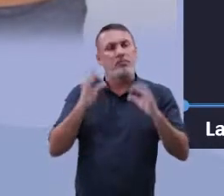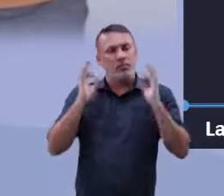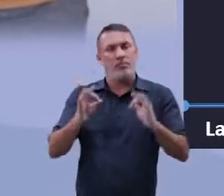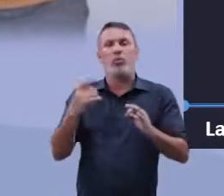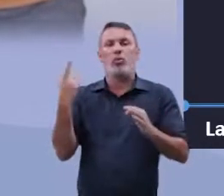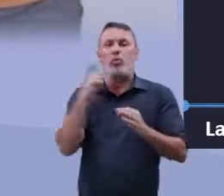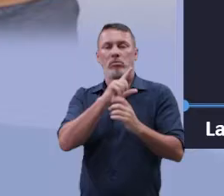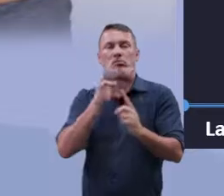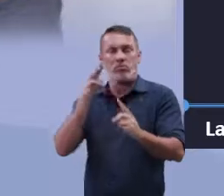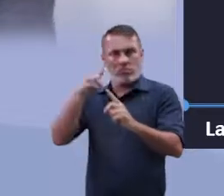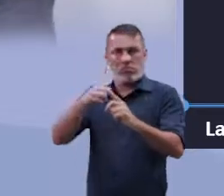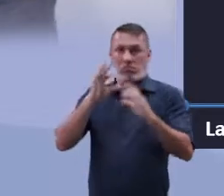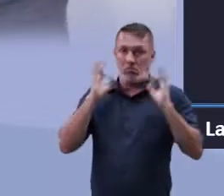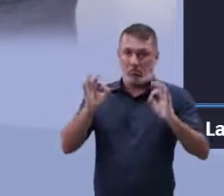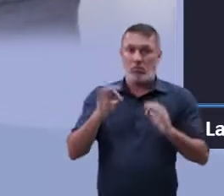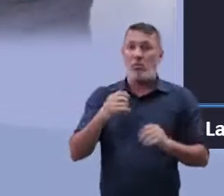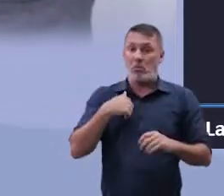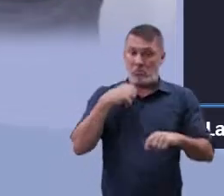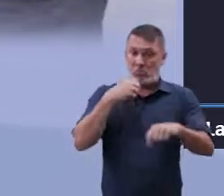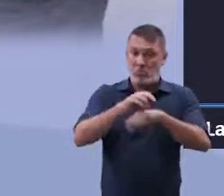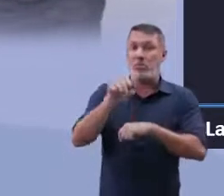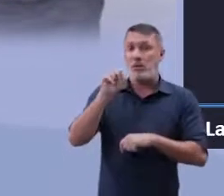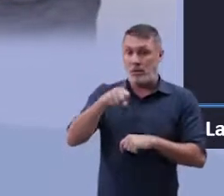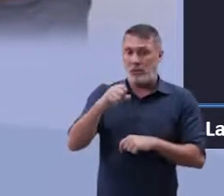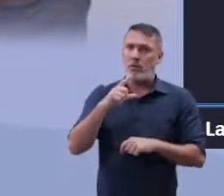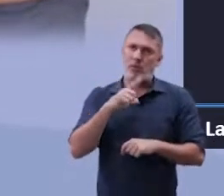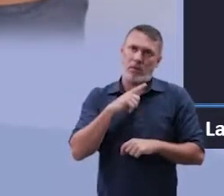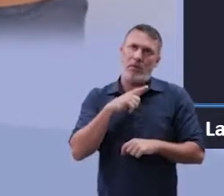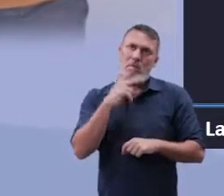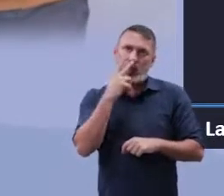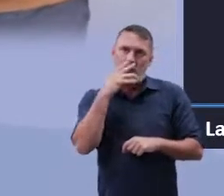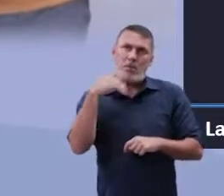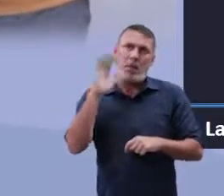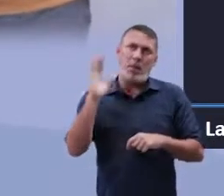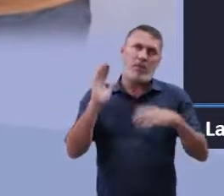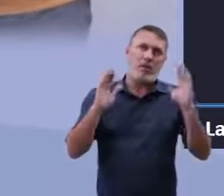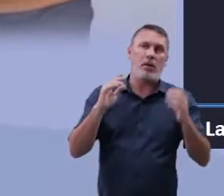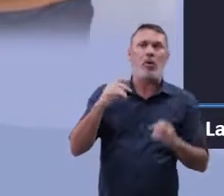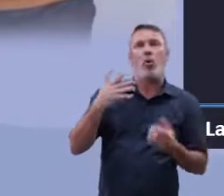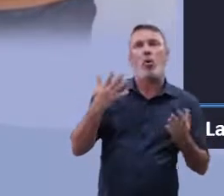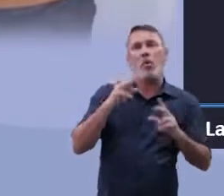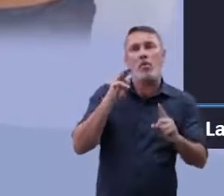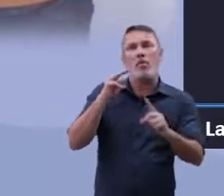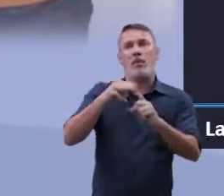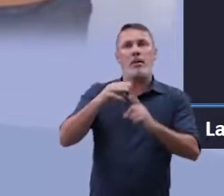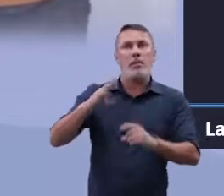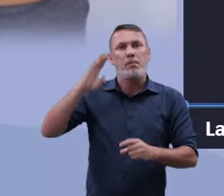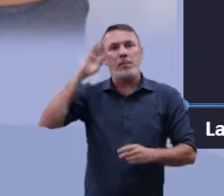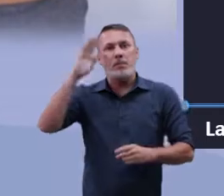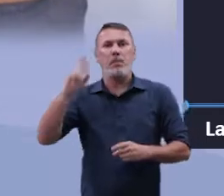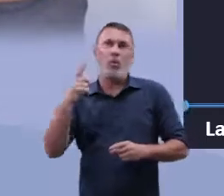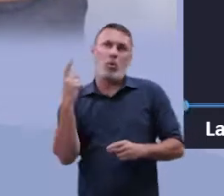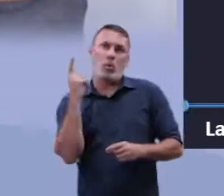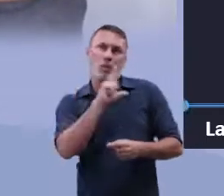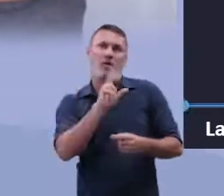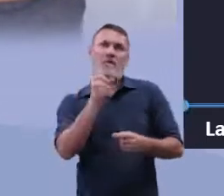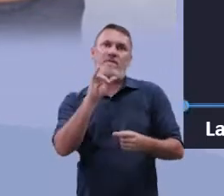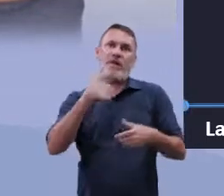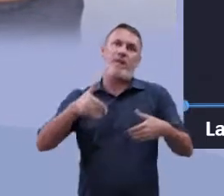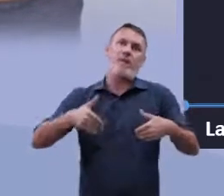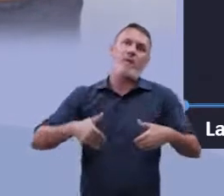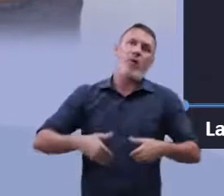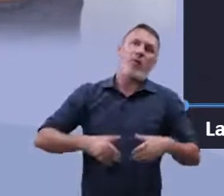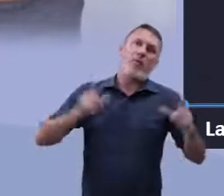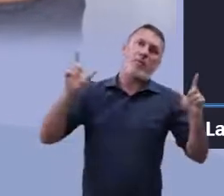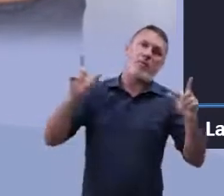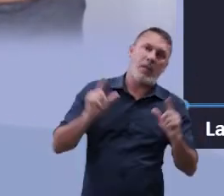precisamos alcançá-la. Eu posso dizer sim, que é uma das maiores. Talvez você, professor, a maior meta hoje a ser alcançada é acabar com a fome